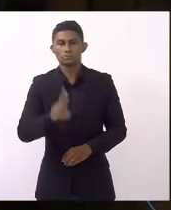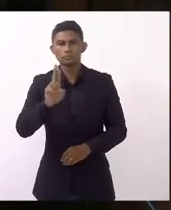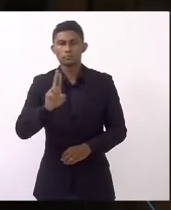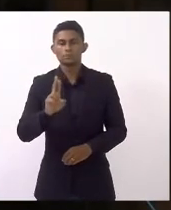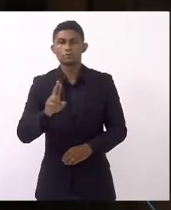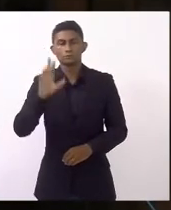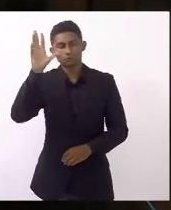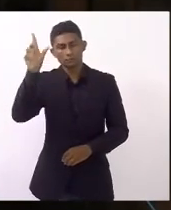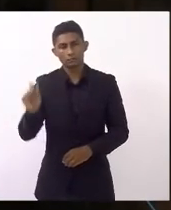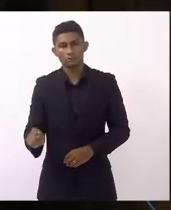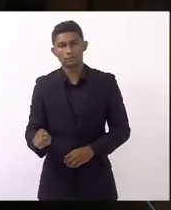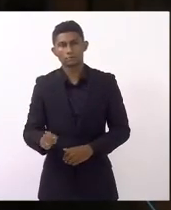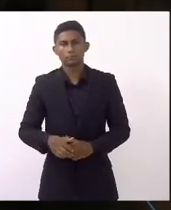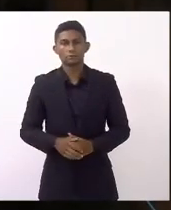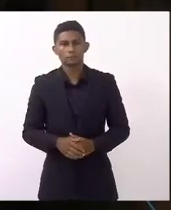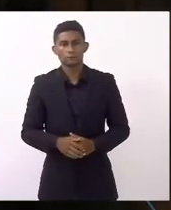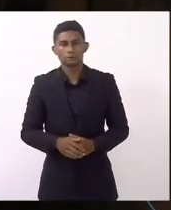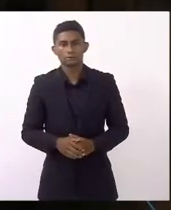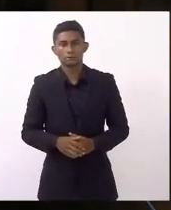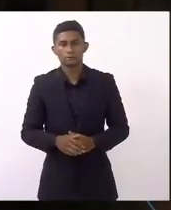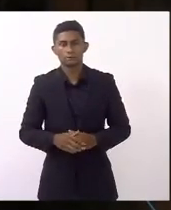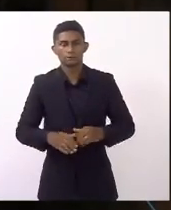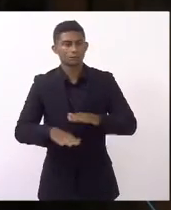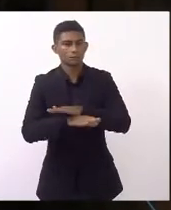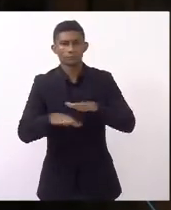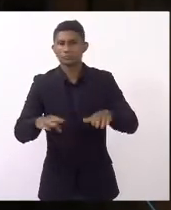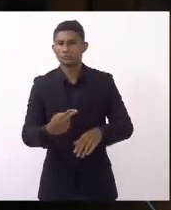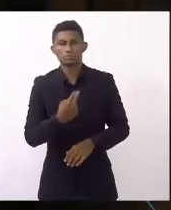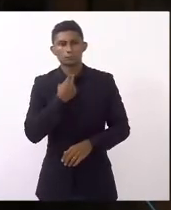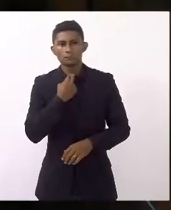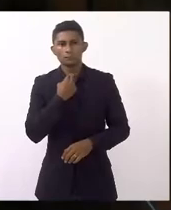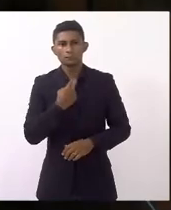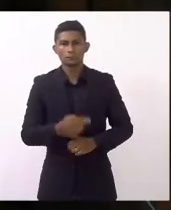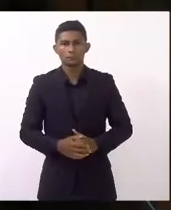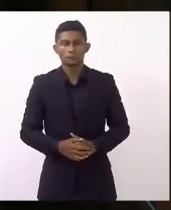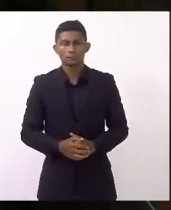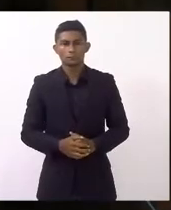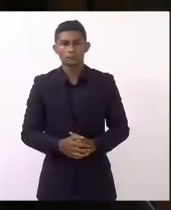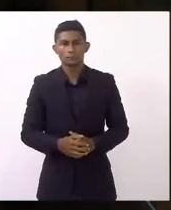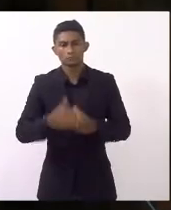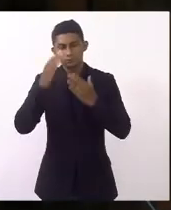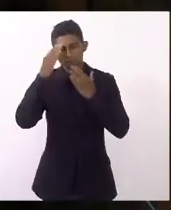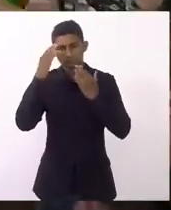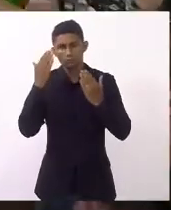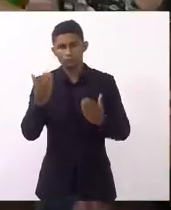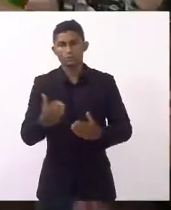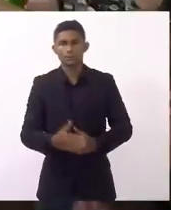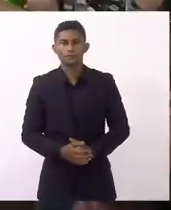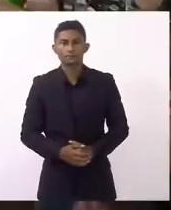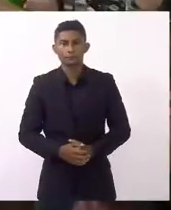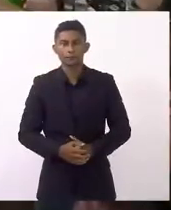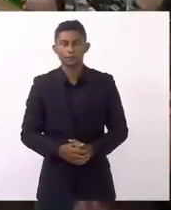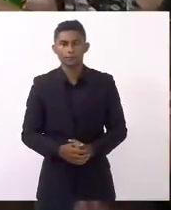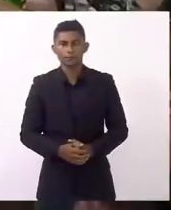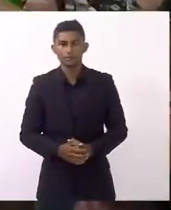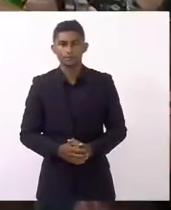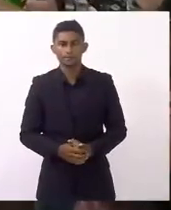nossa matriz africana ser destruída por ninguém é muito obrigado